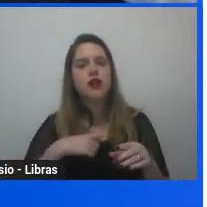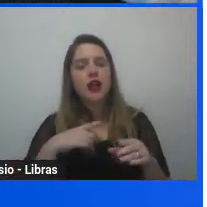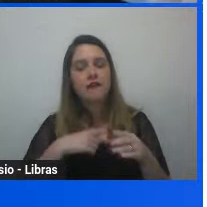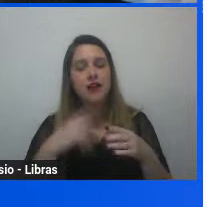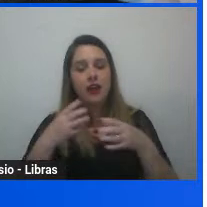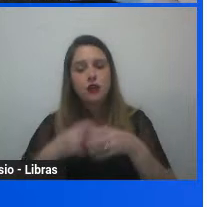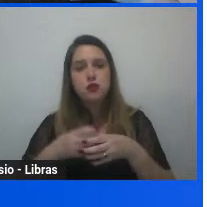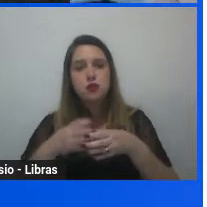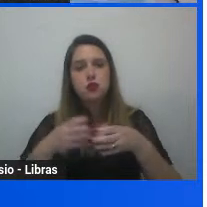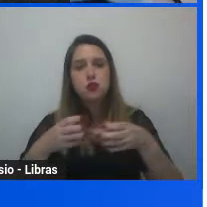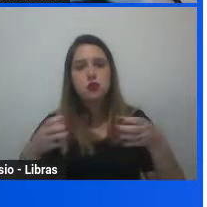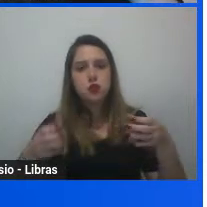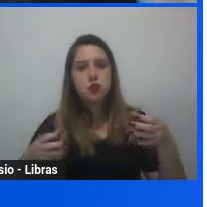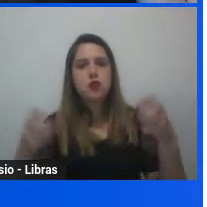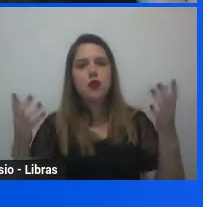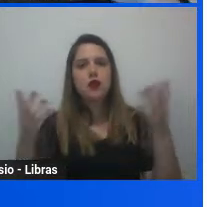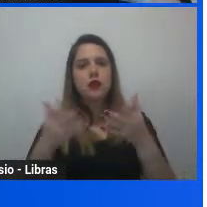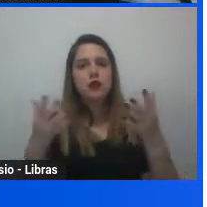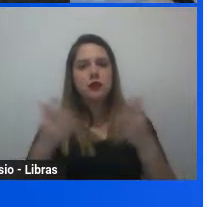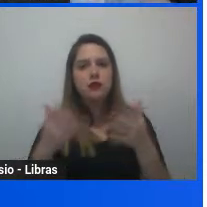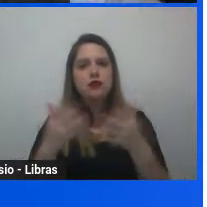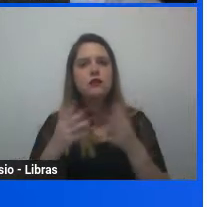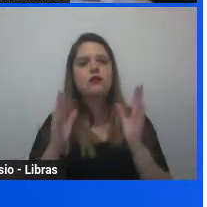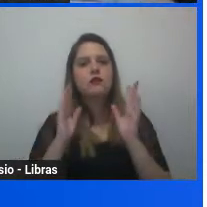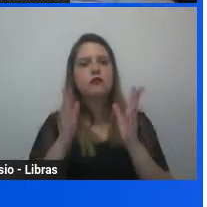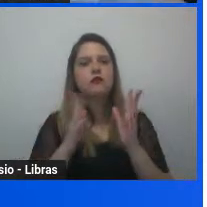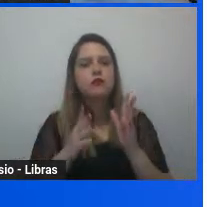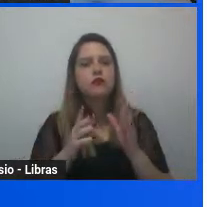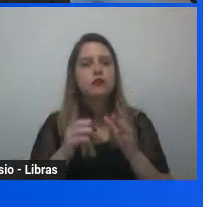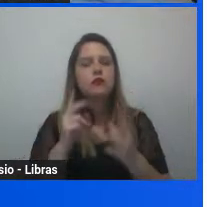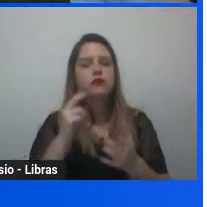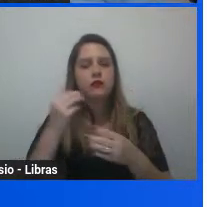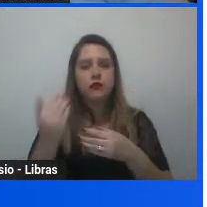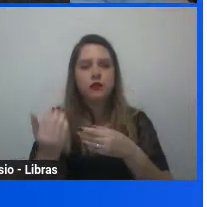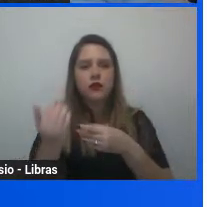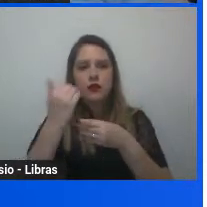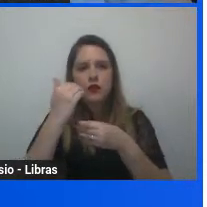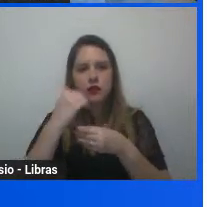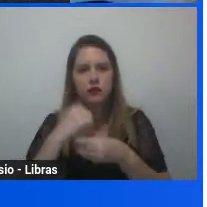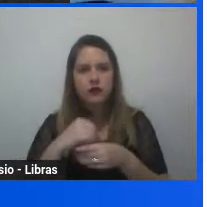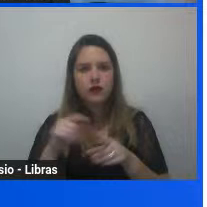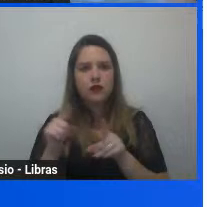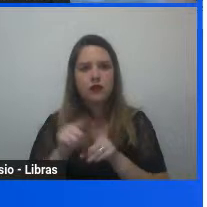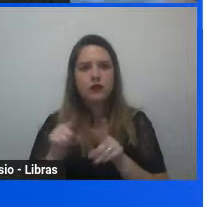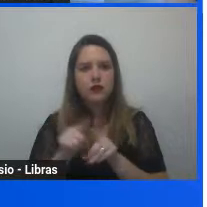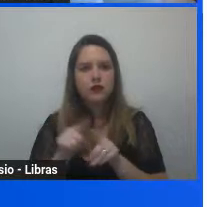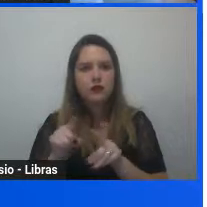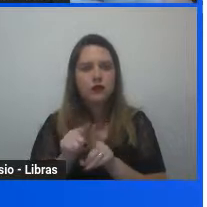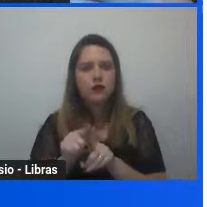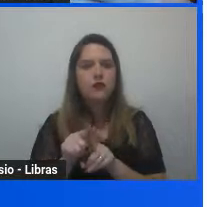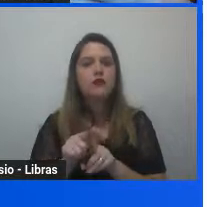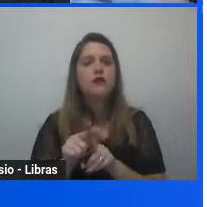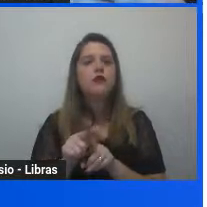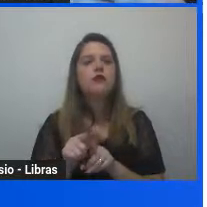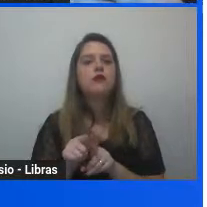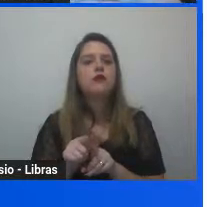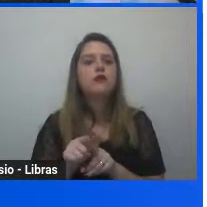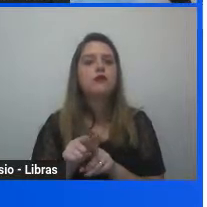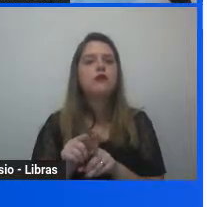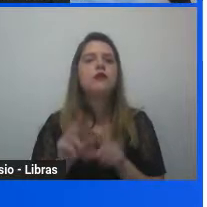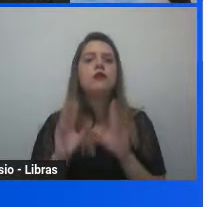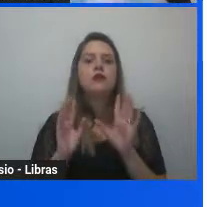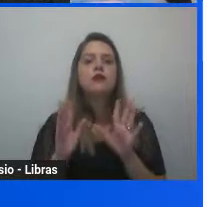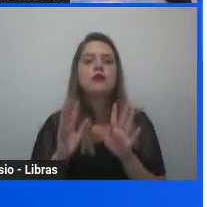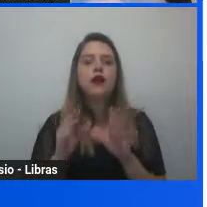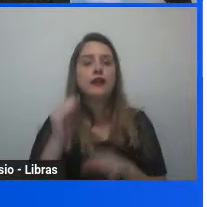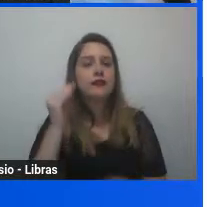Imagine que minhas mãos agora seja um vaso. Os dedos estão aqui. Numa vasoconstrição, vai fazer isso, vai